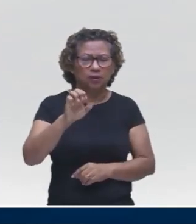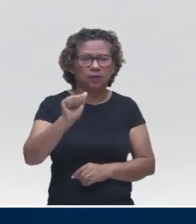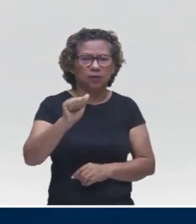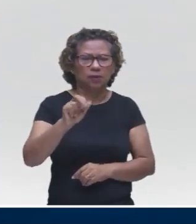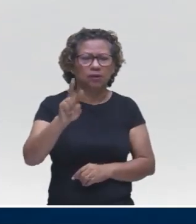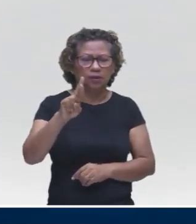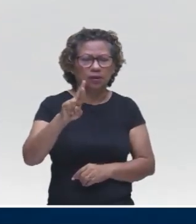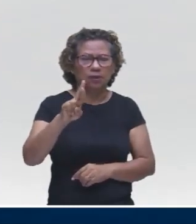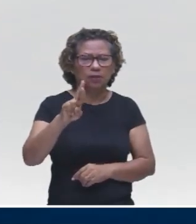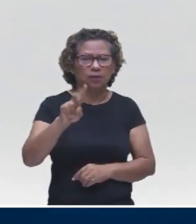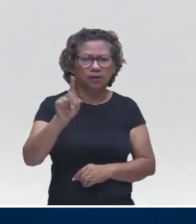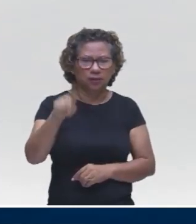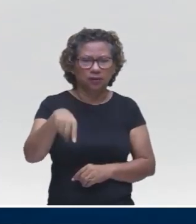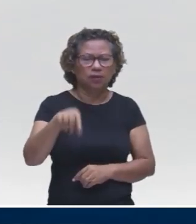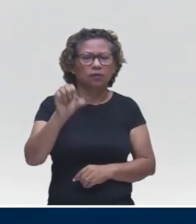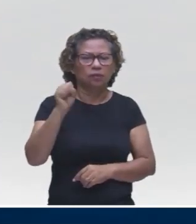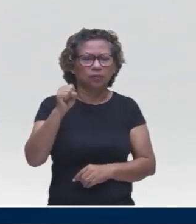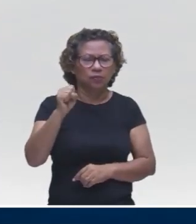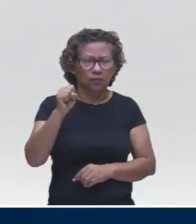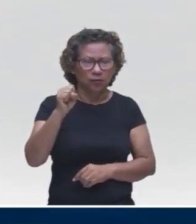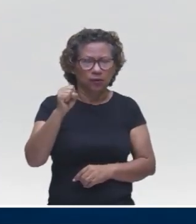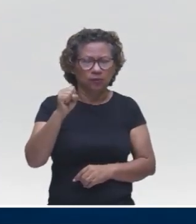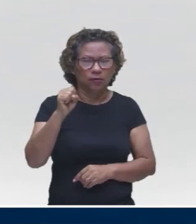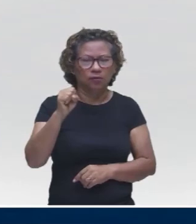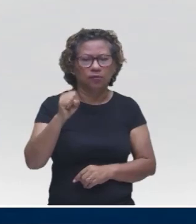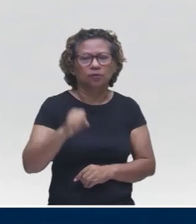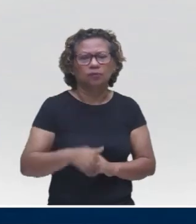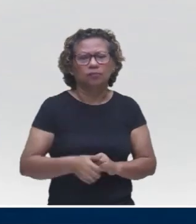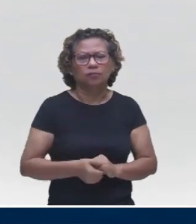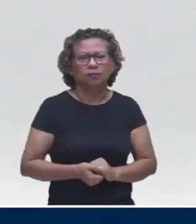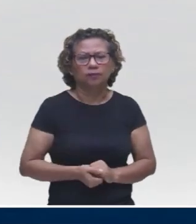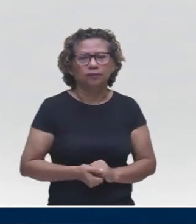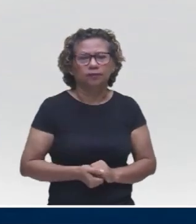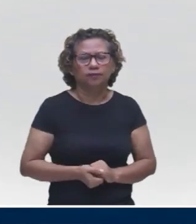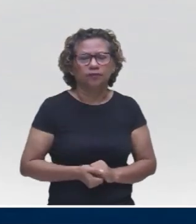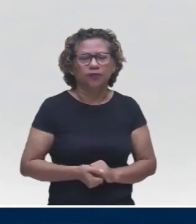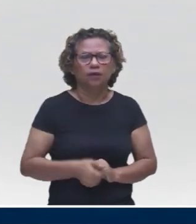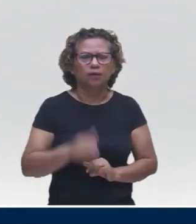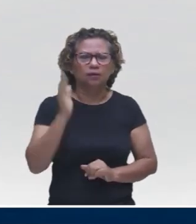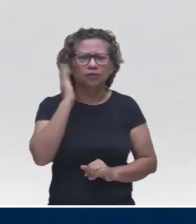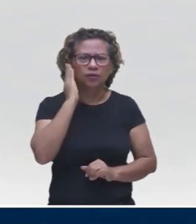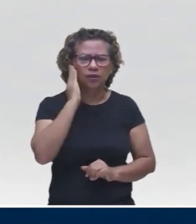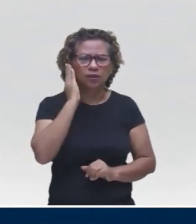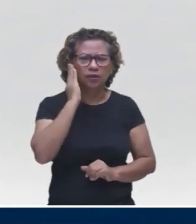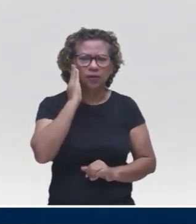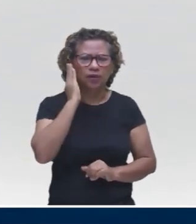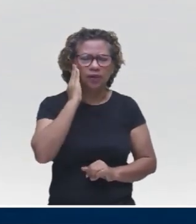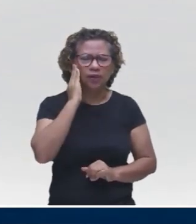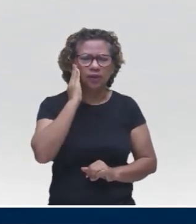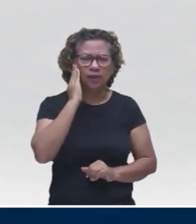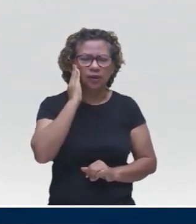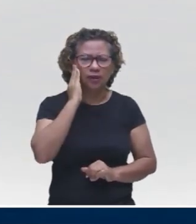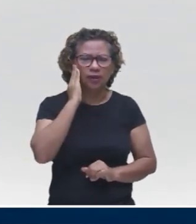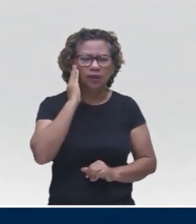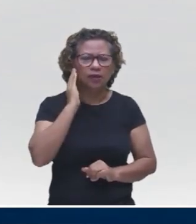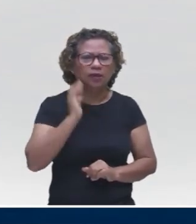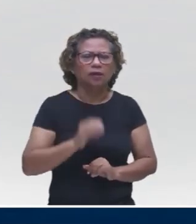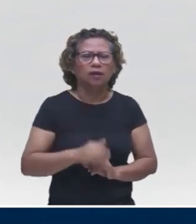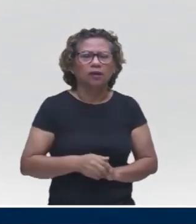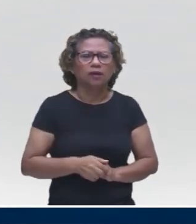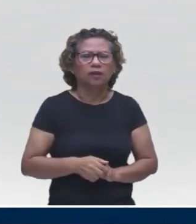8. Né? 2 vezes 0, 0, 0 mais 8, 8. Então, eu já tenho um ponto, que é o coeficiente linear, 0 e 8.